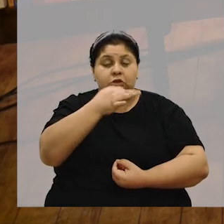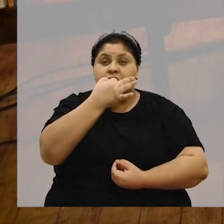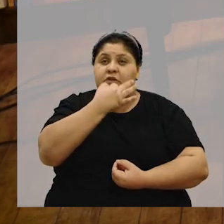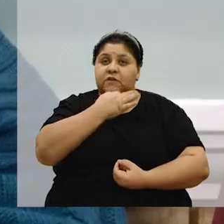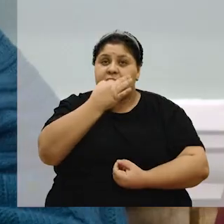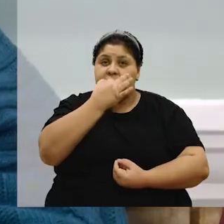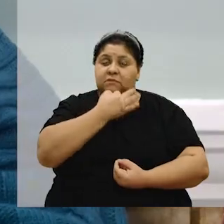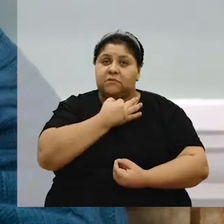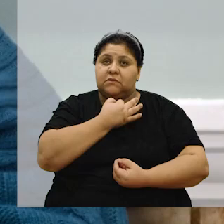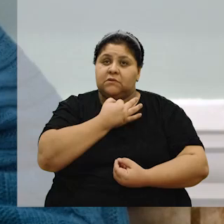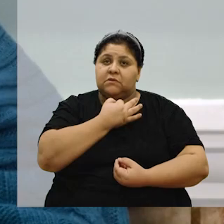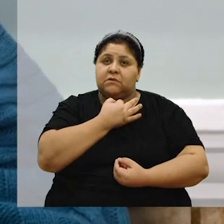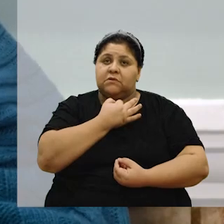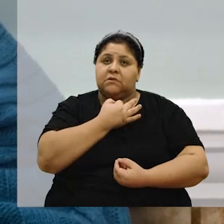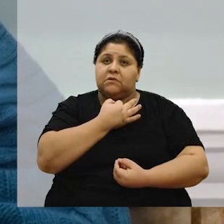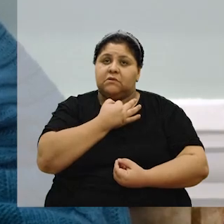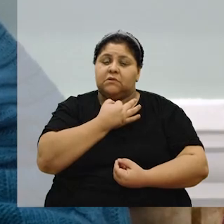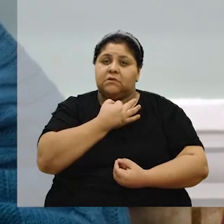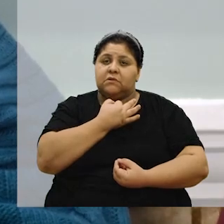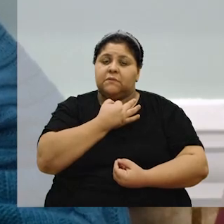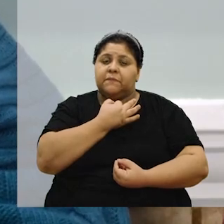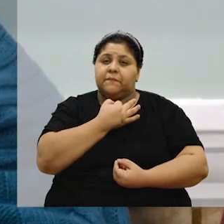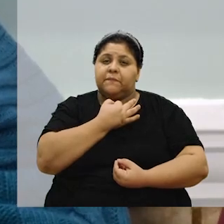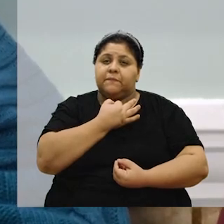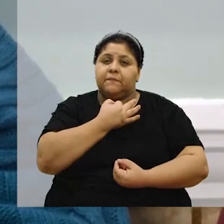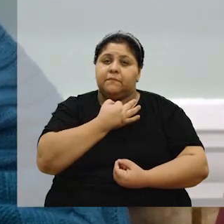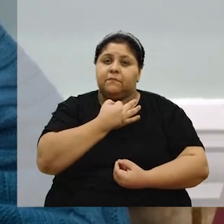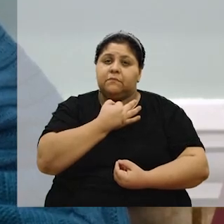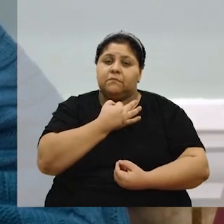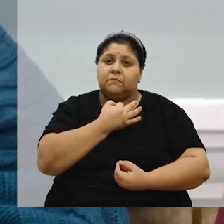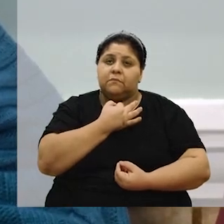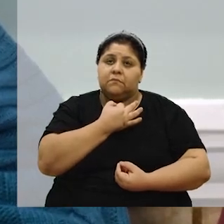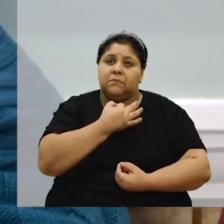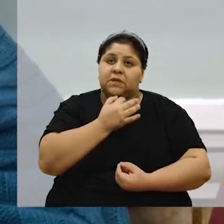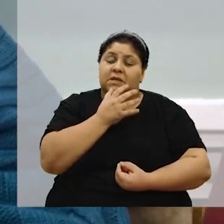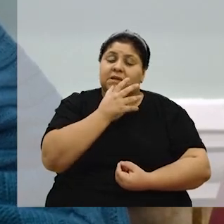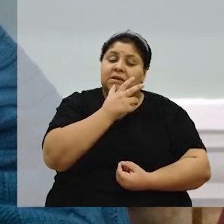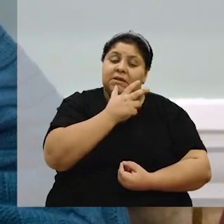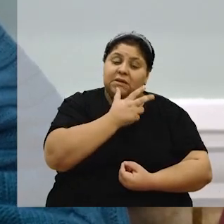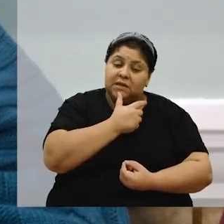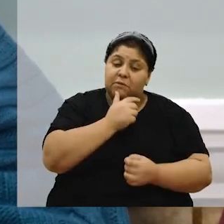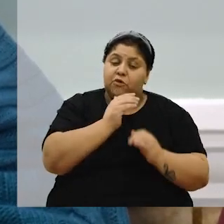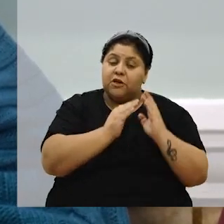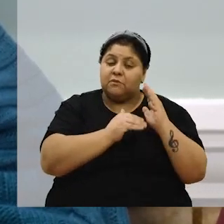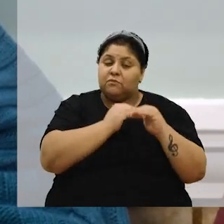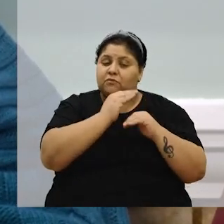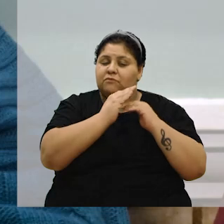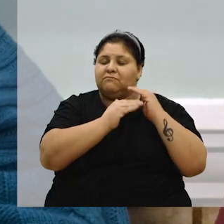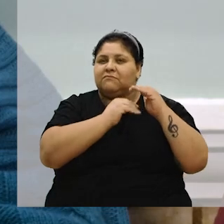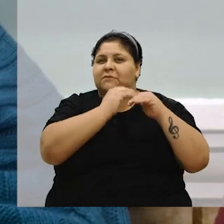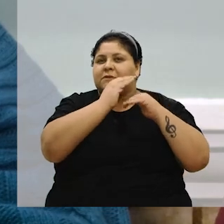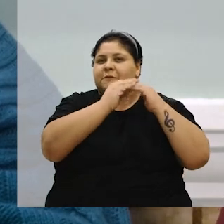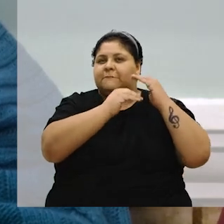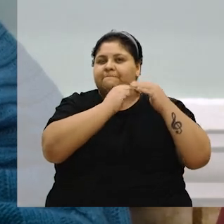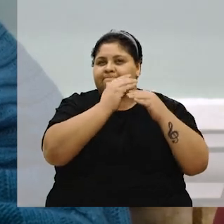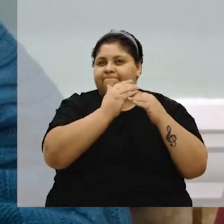nós, caxienses, custamos muito a desenvolver as